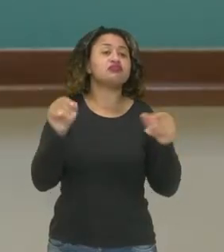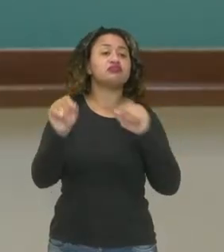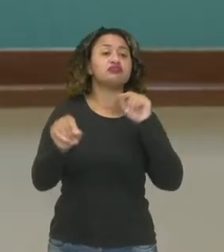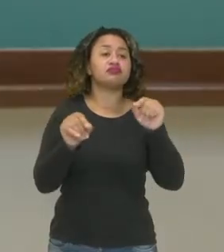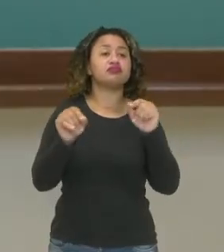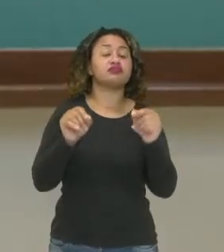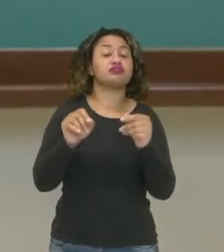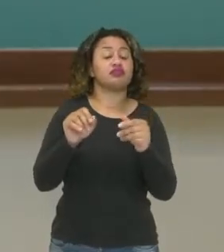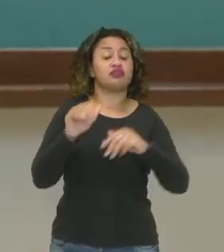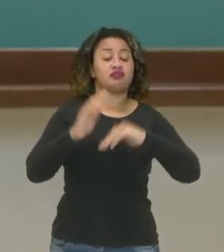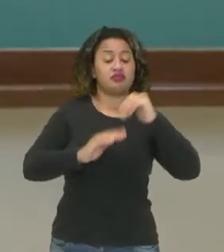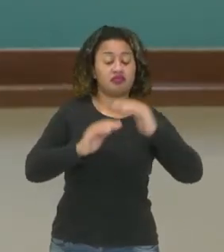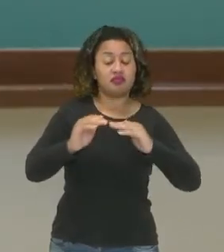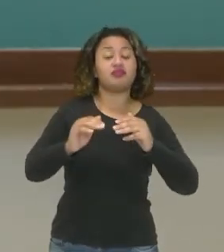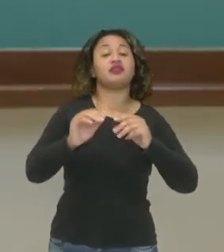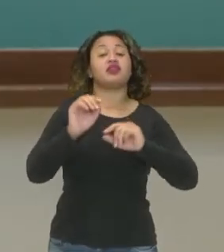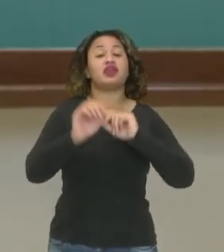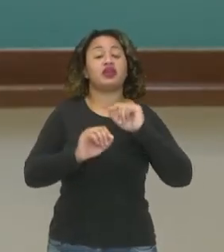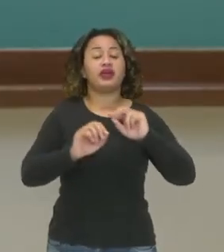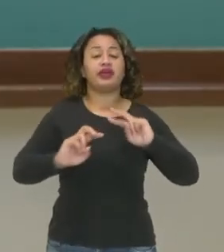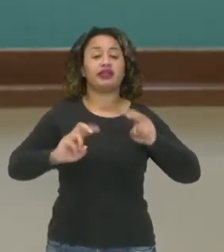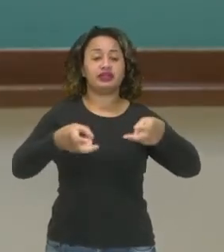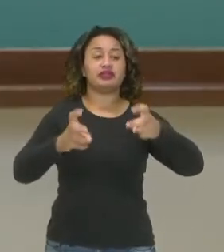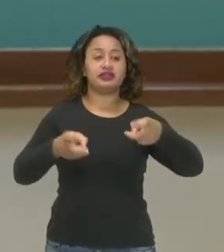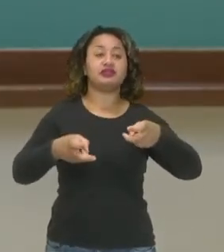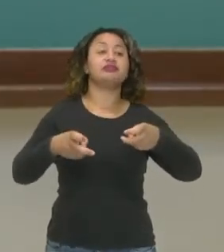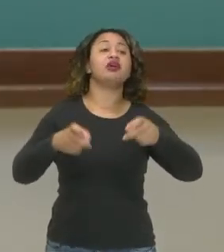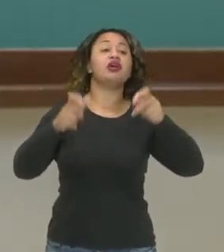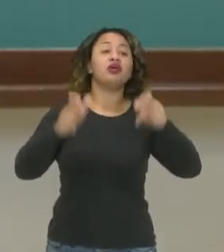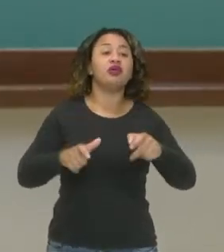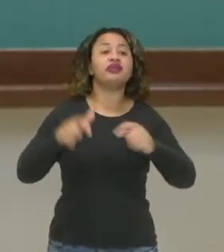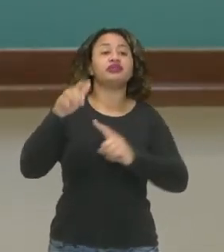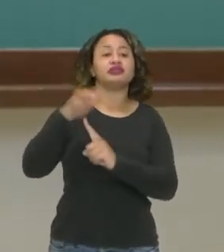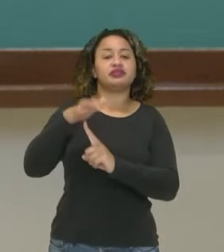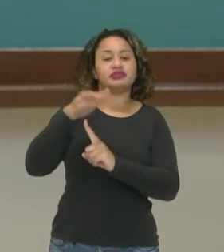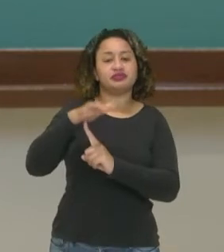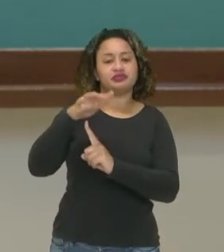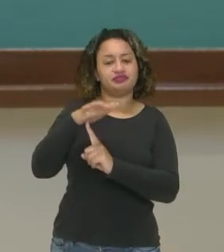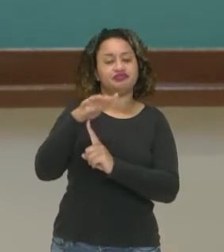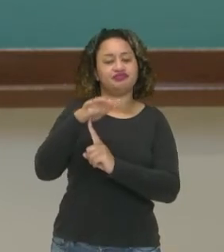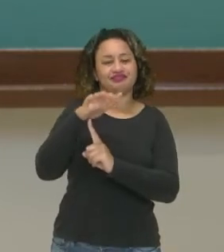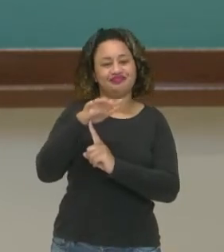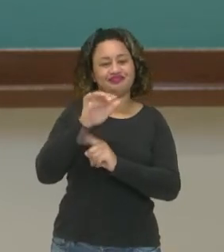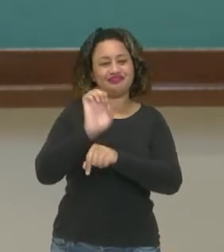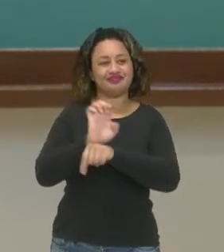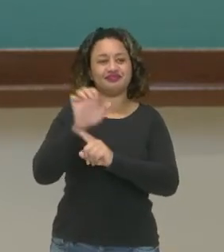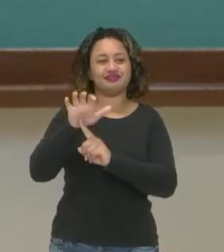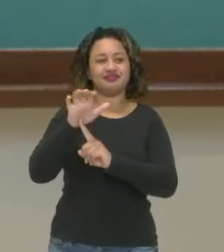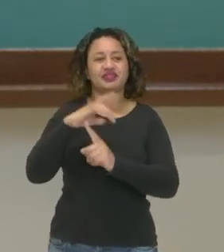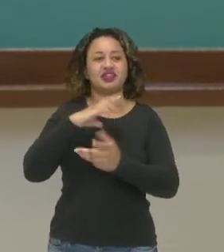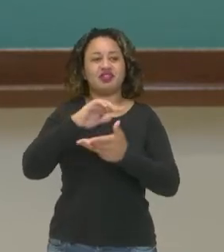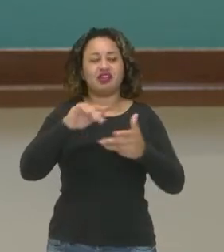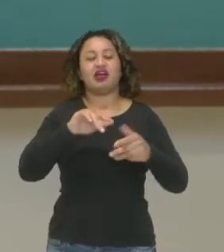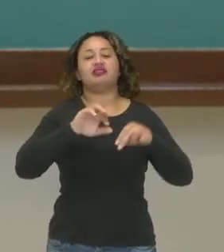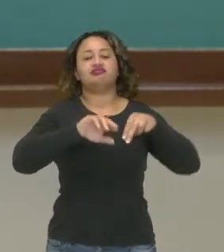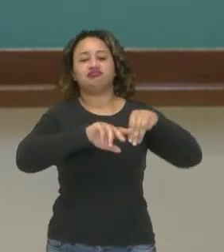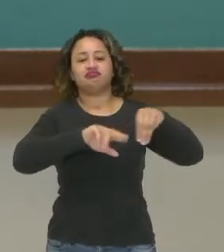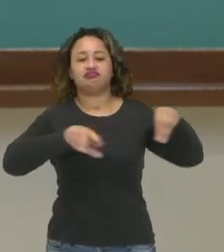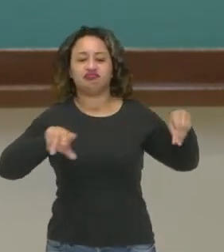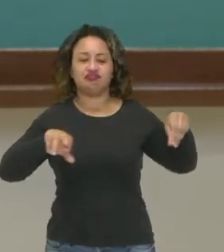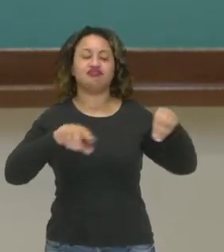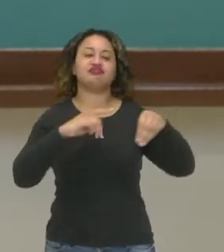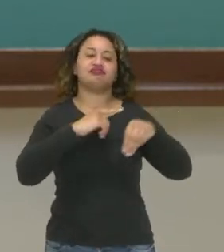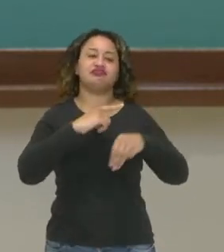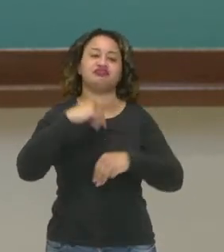atividades extrativistas agora no Paraná. Várias jazidas de minerais, né? Nós temos aqui